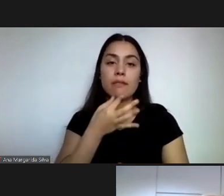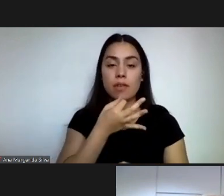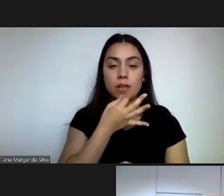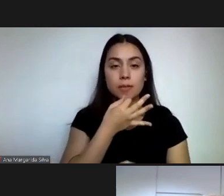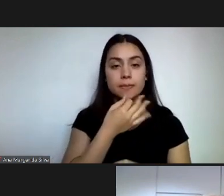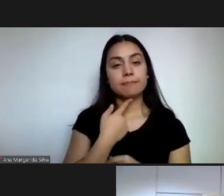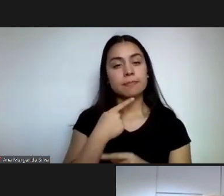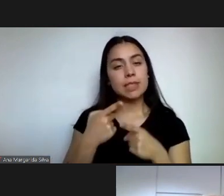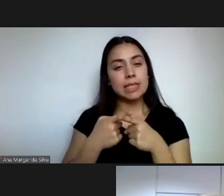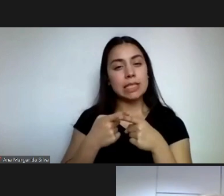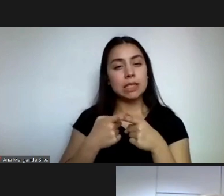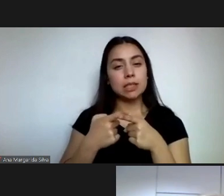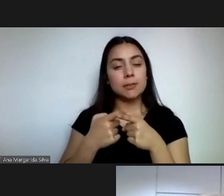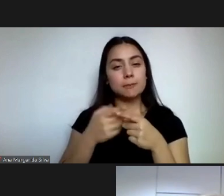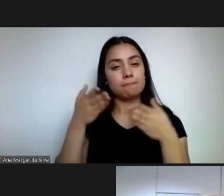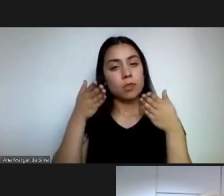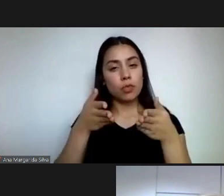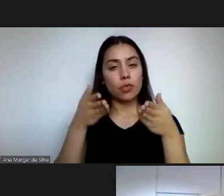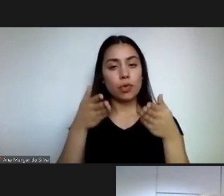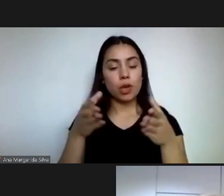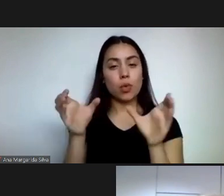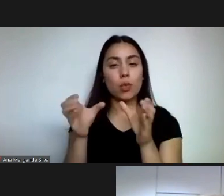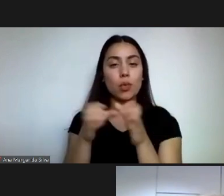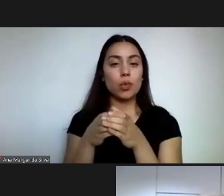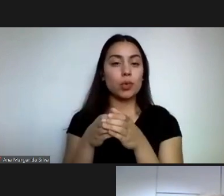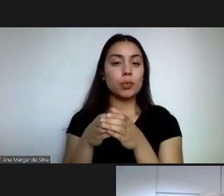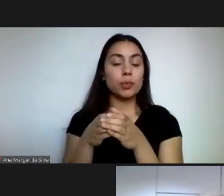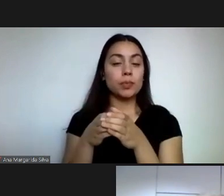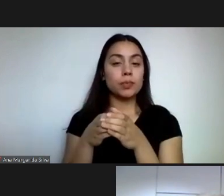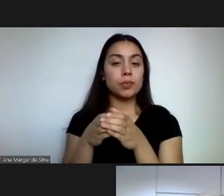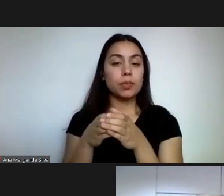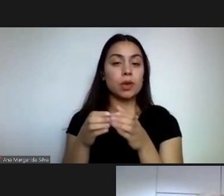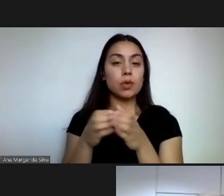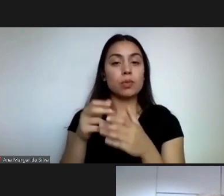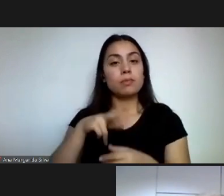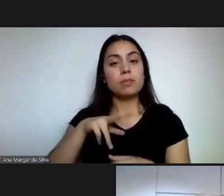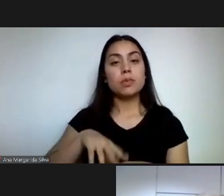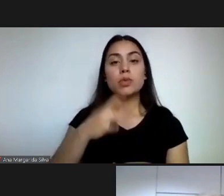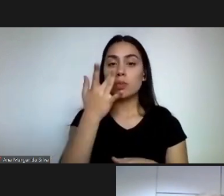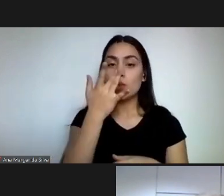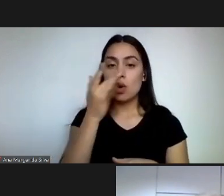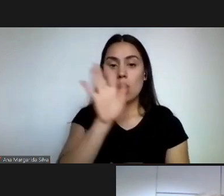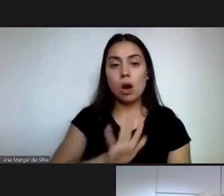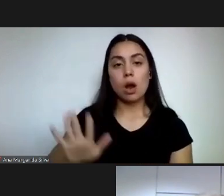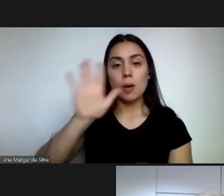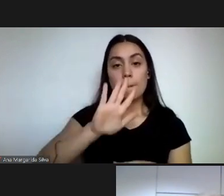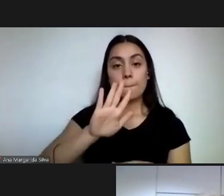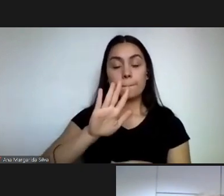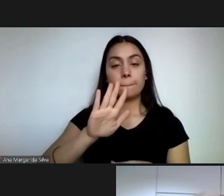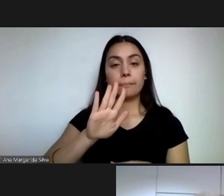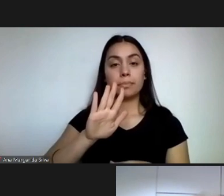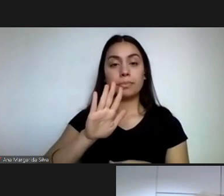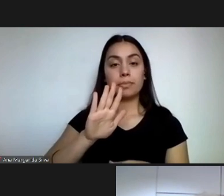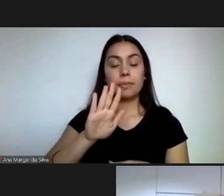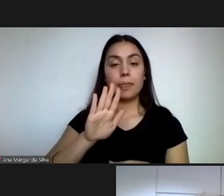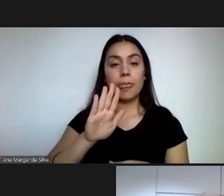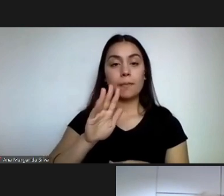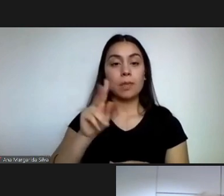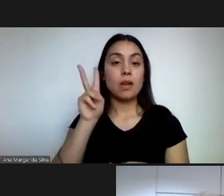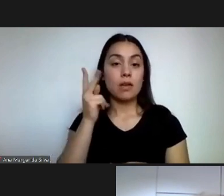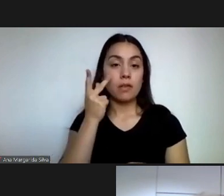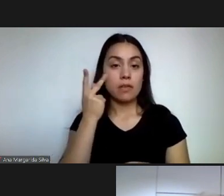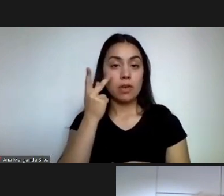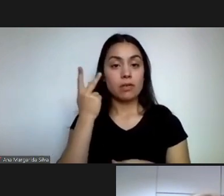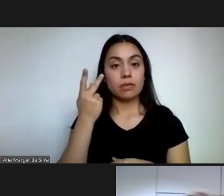muito por pensar nas populações de origem africana que vivem em Portugal, ou mesmo de nacionalidade africana, né, que é uma